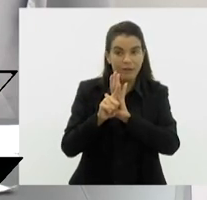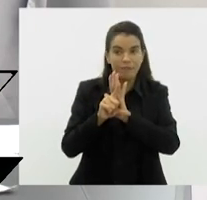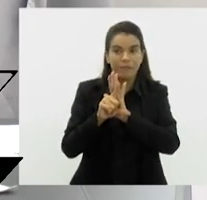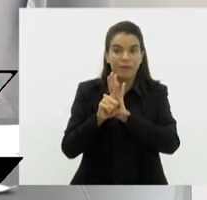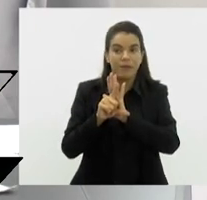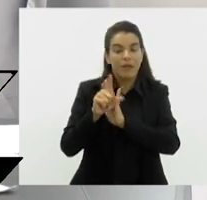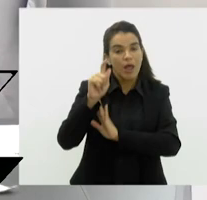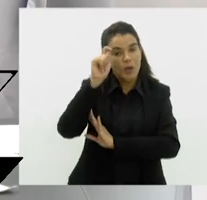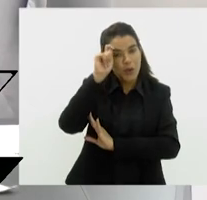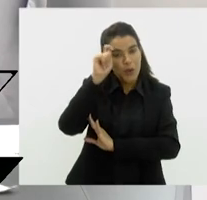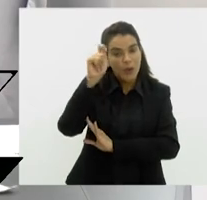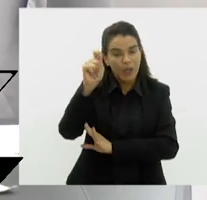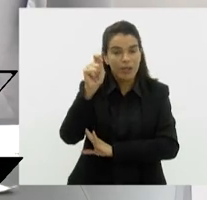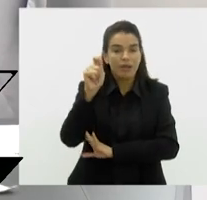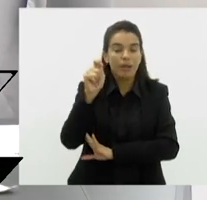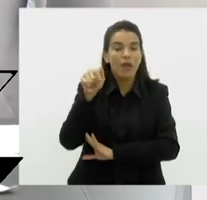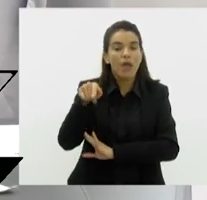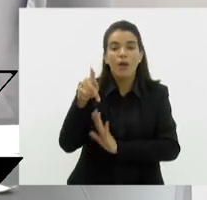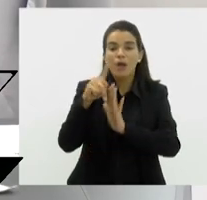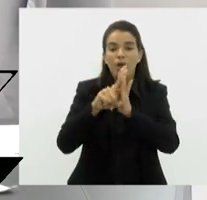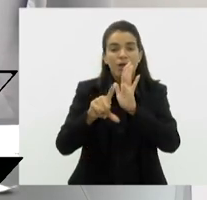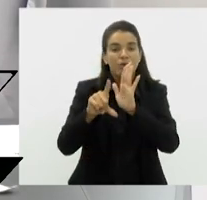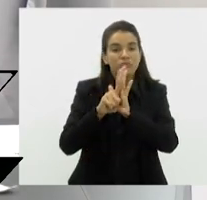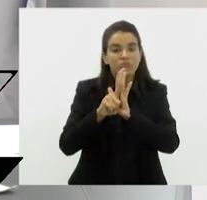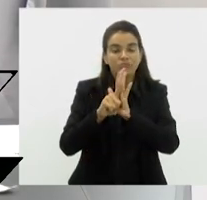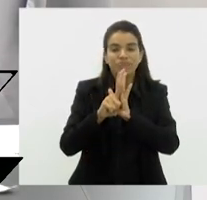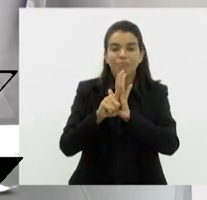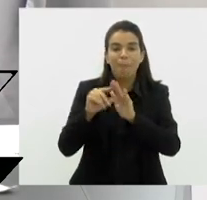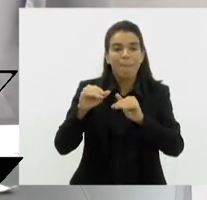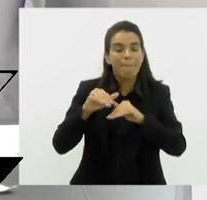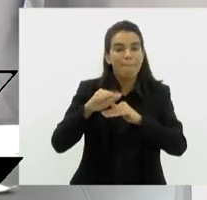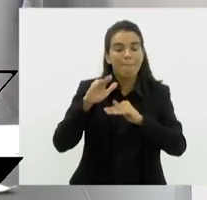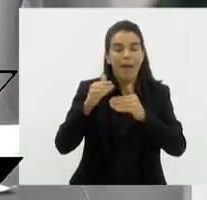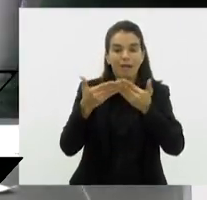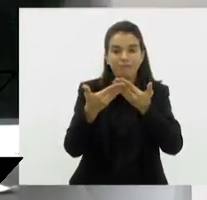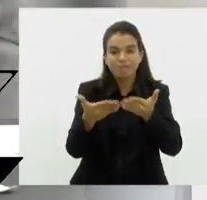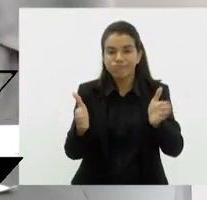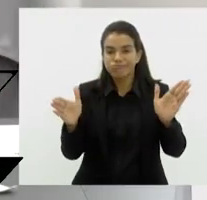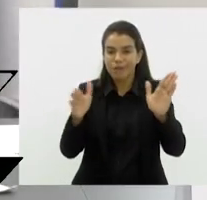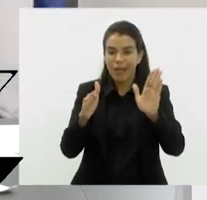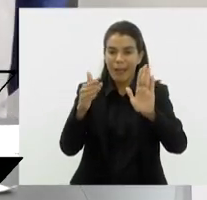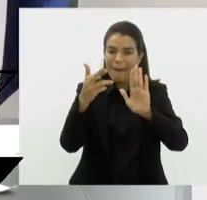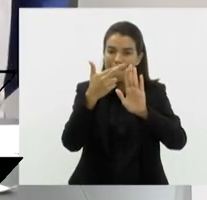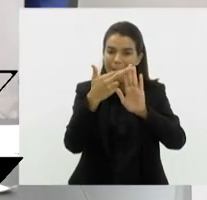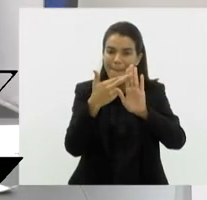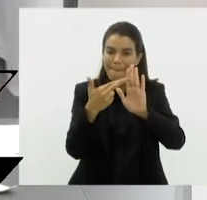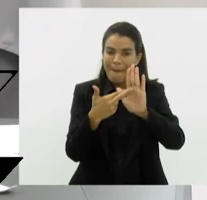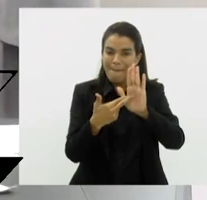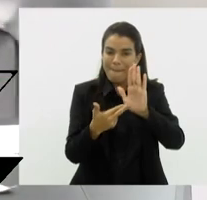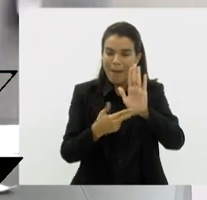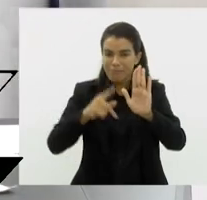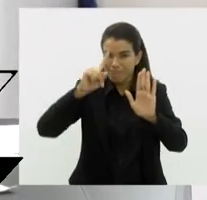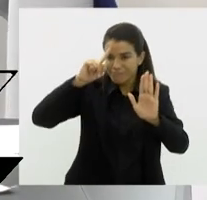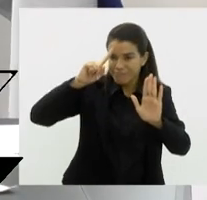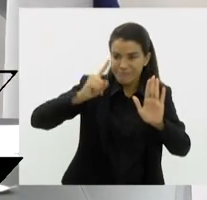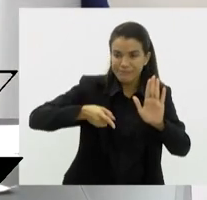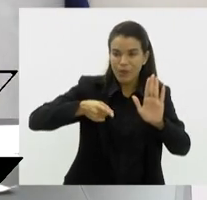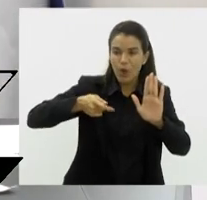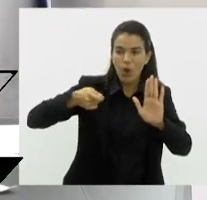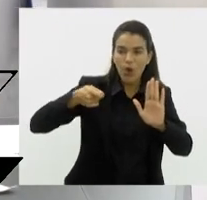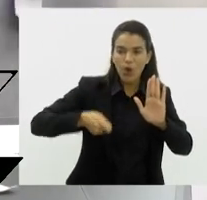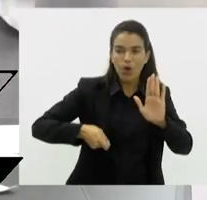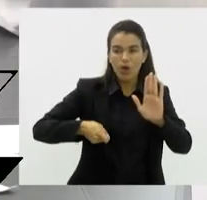autoria da recorrente... É um projeto muito mais amplo, que institui uma série de regras, de determinações